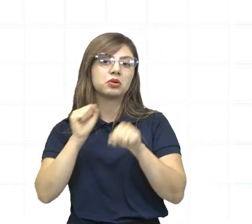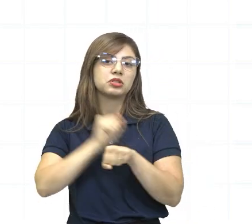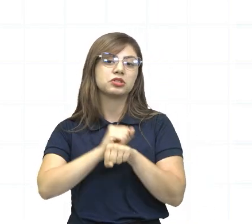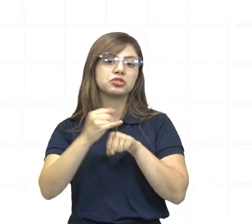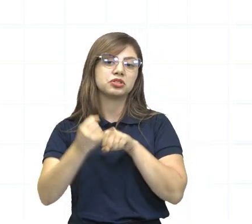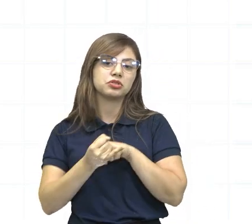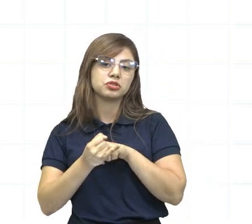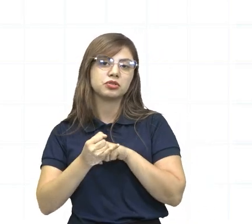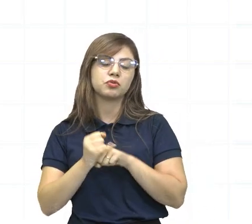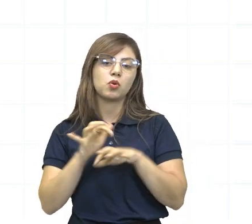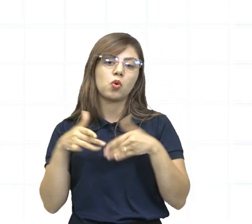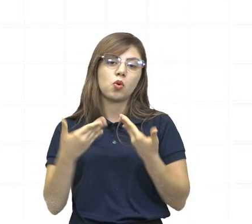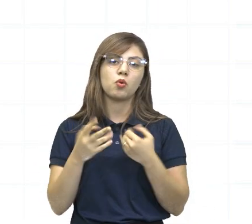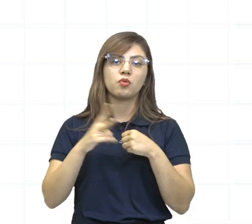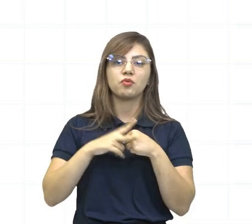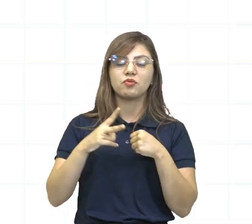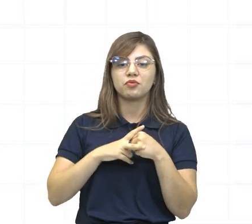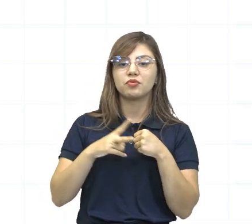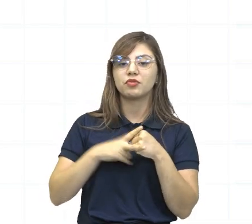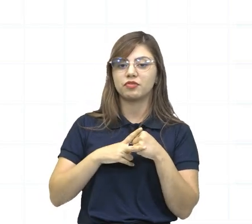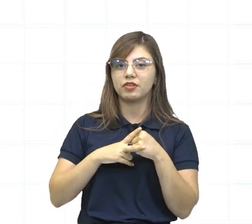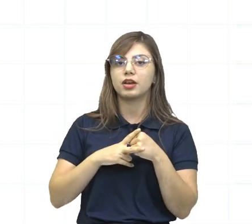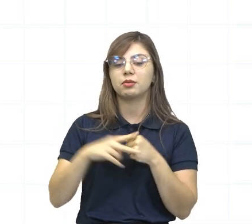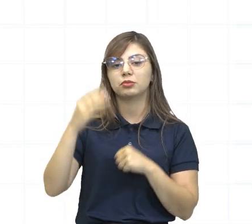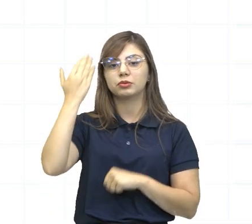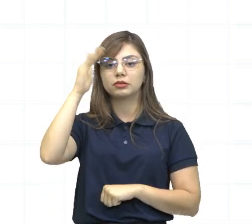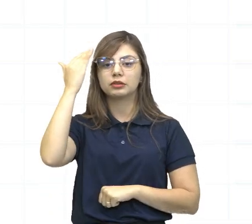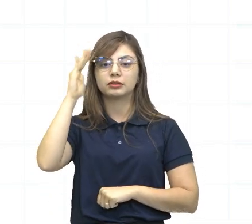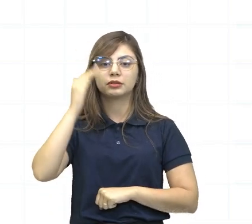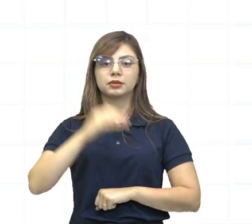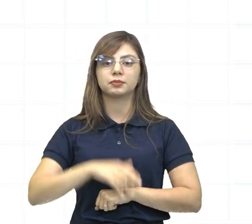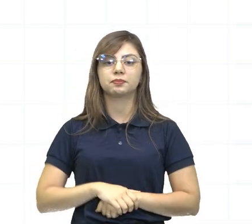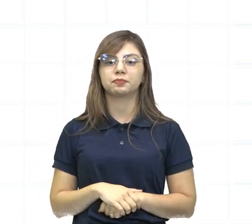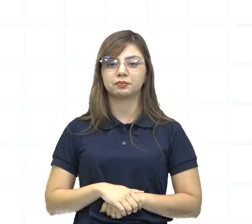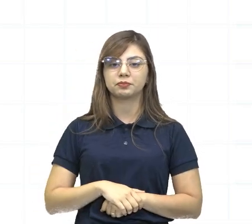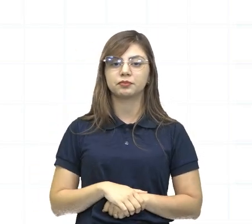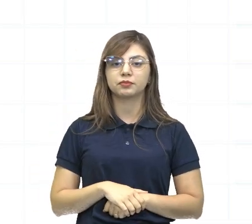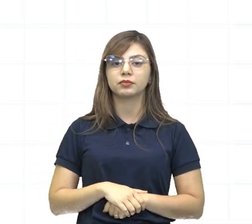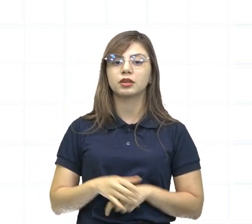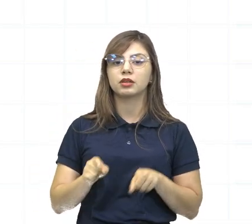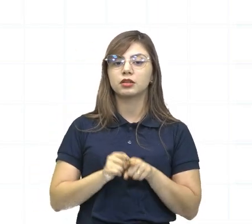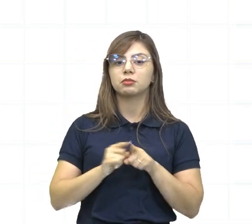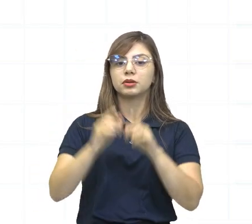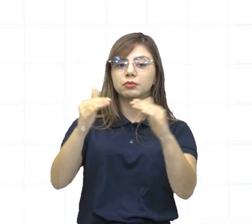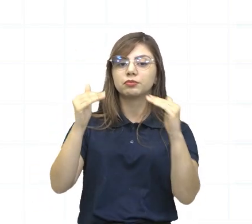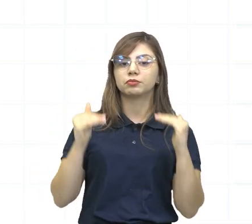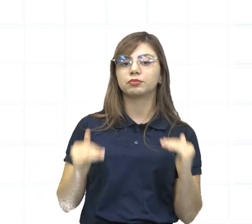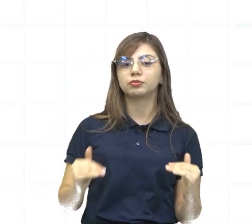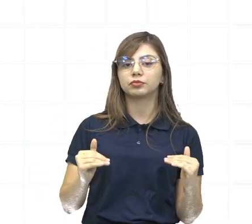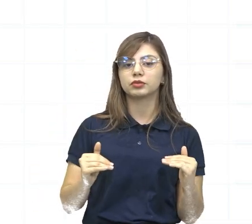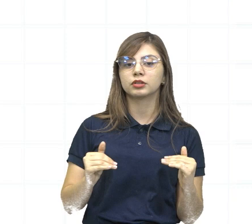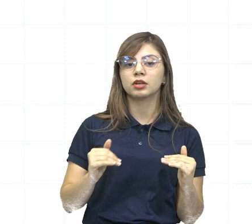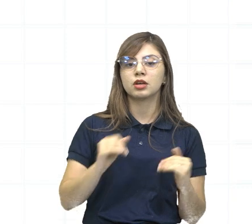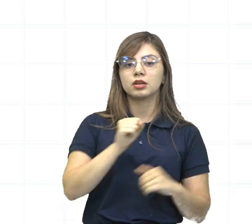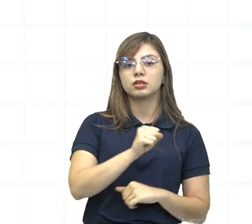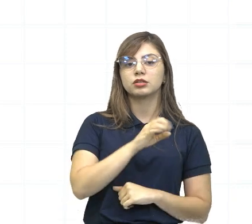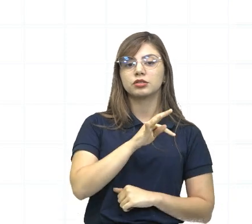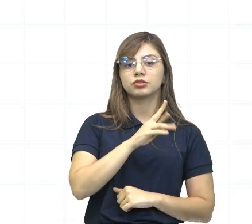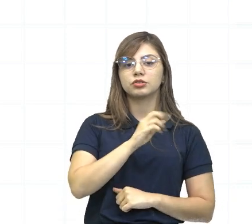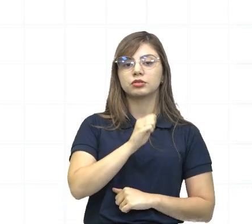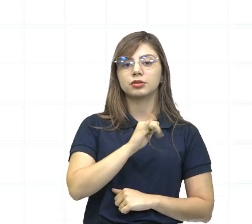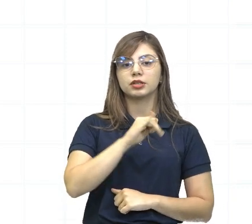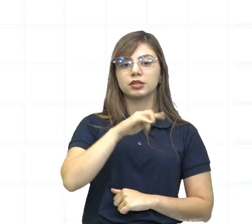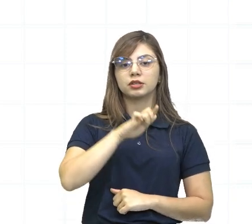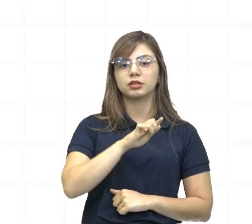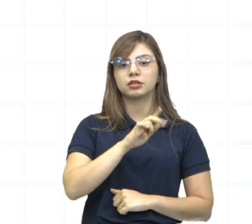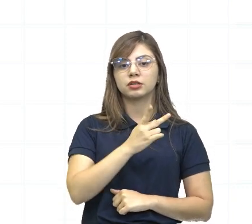ou então o verbo clarear, tá? Aí tem o straightforward, quer dizer direto, né? É uma forma de